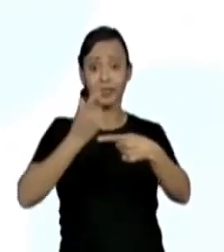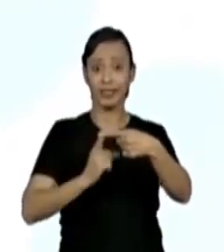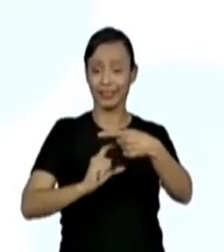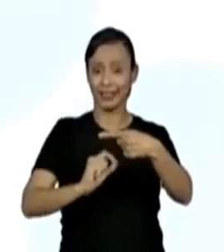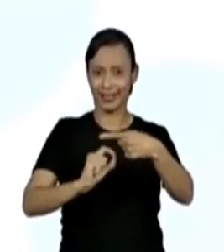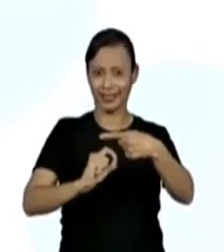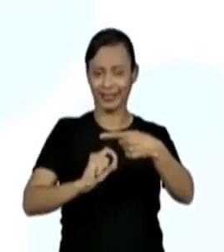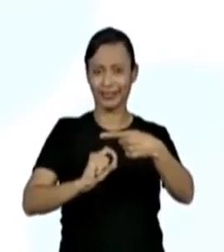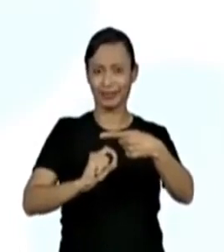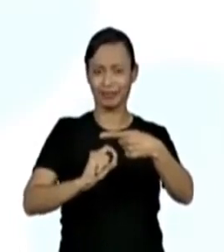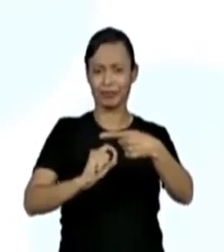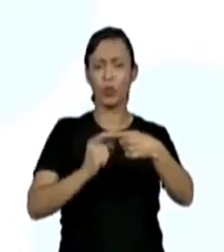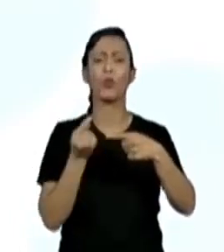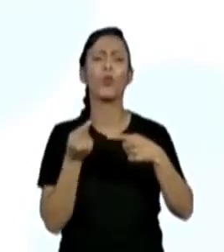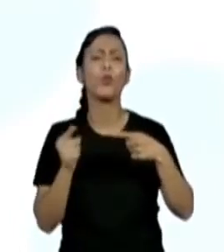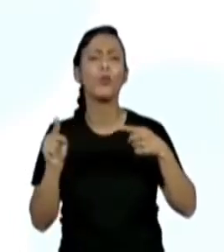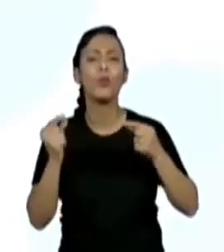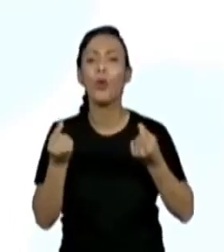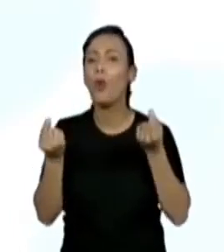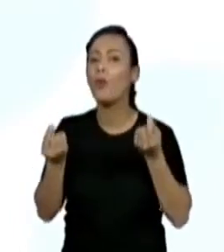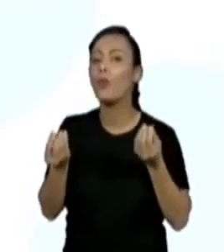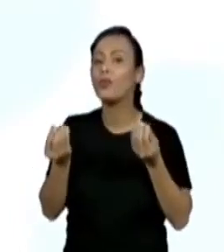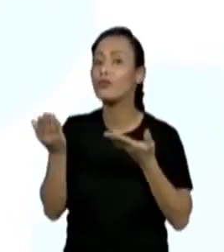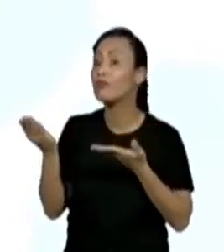9 e por